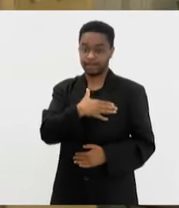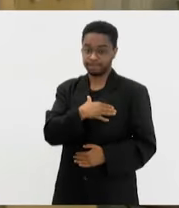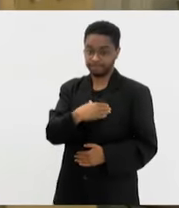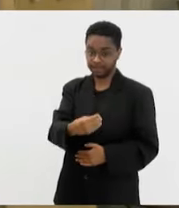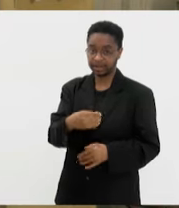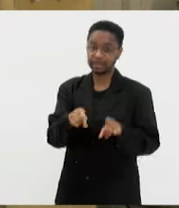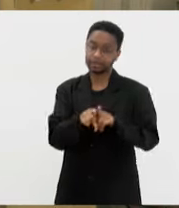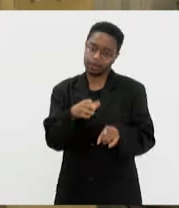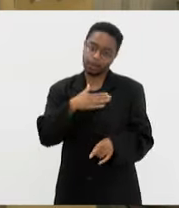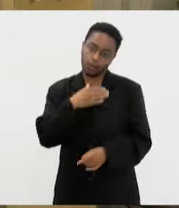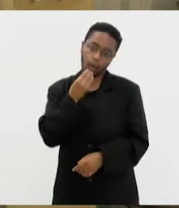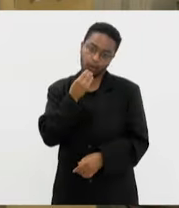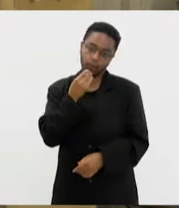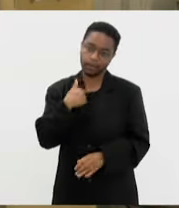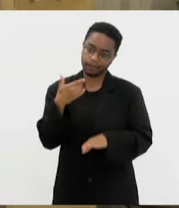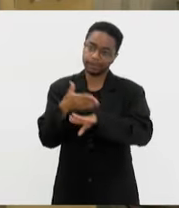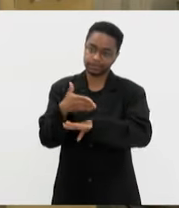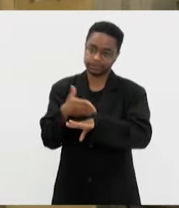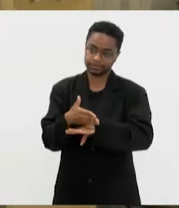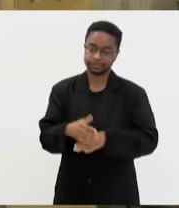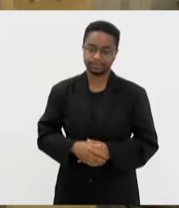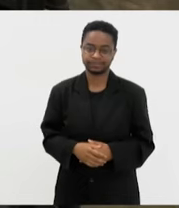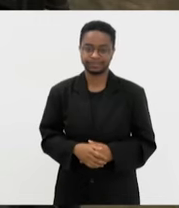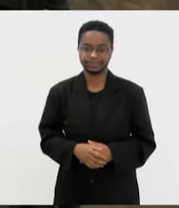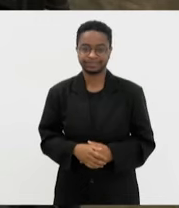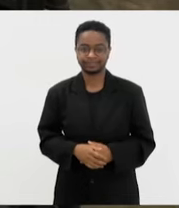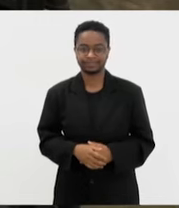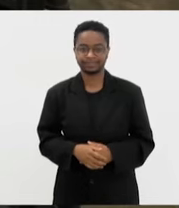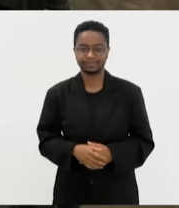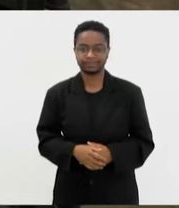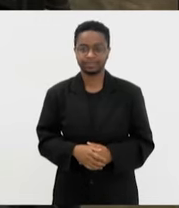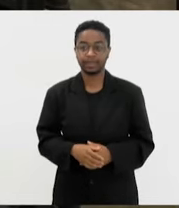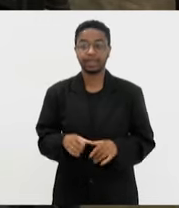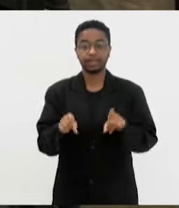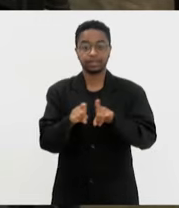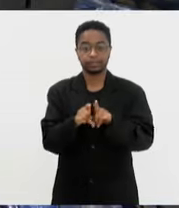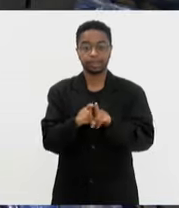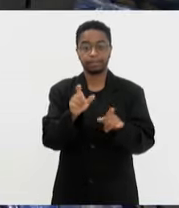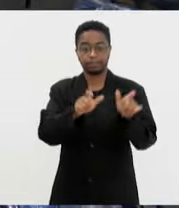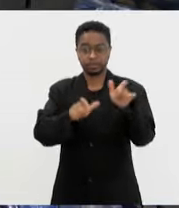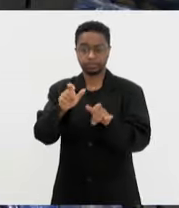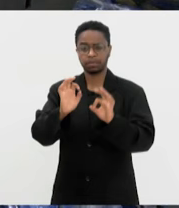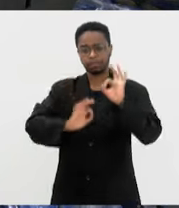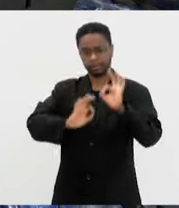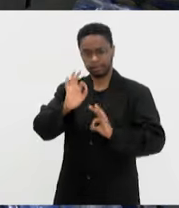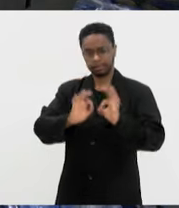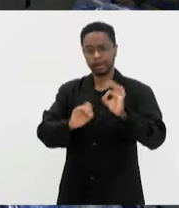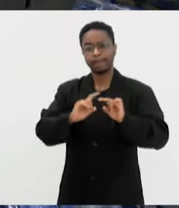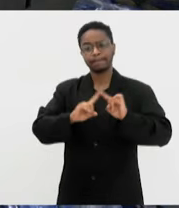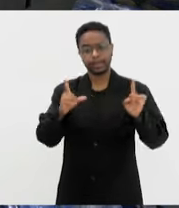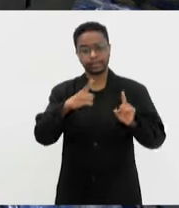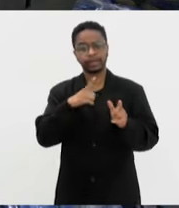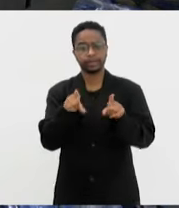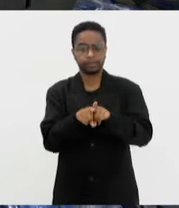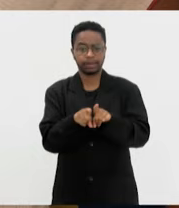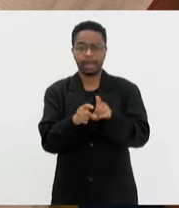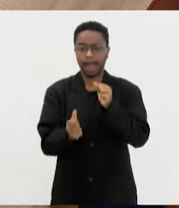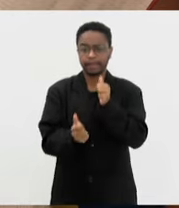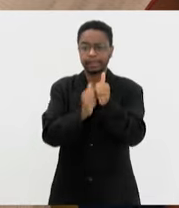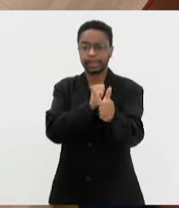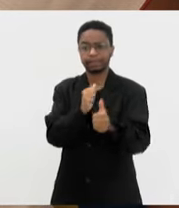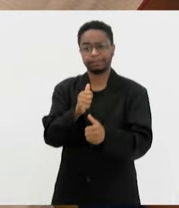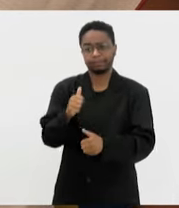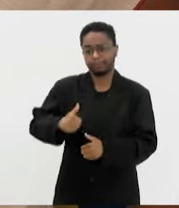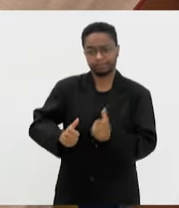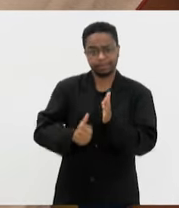e o meu, lógico, estão participando junto nessa corrida. Tem gente que se preparou, mas também atletas de primeira viagem. Não